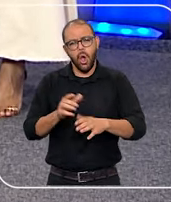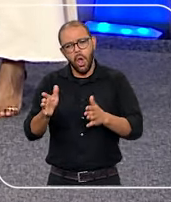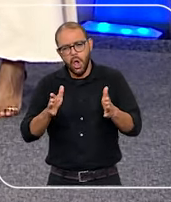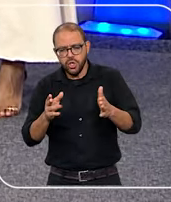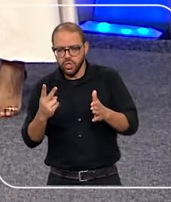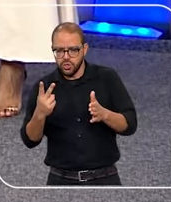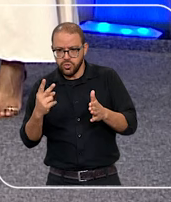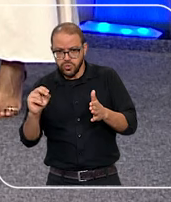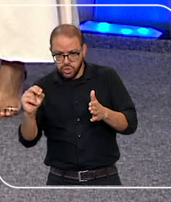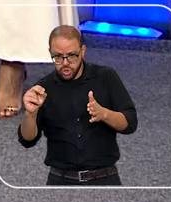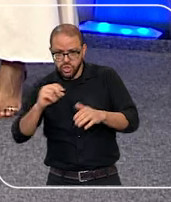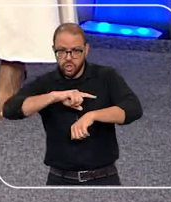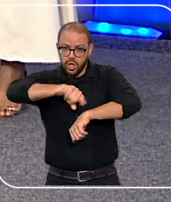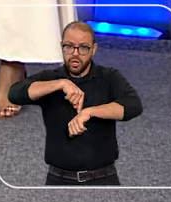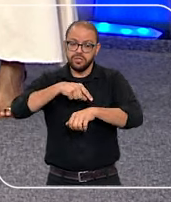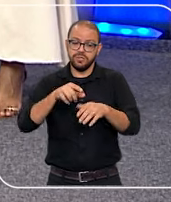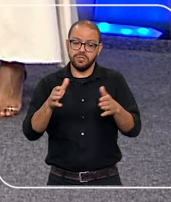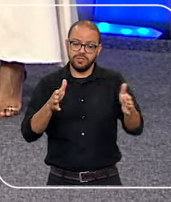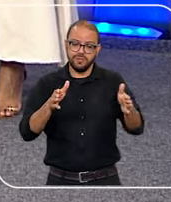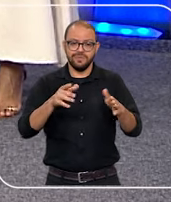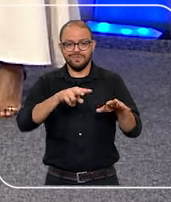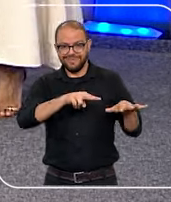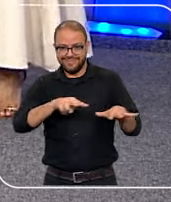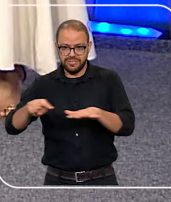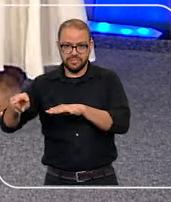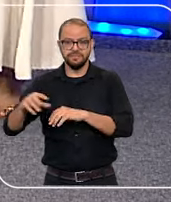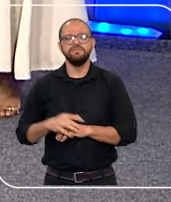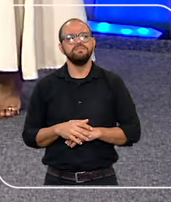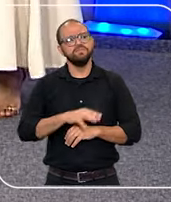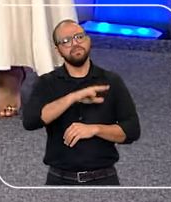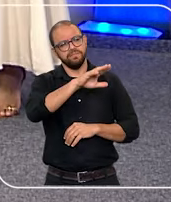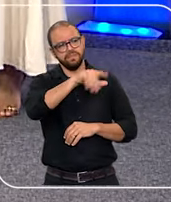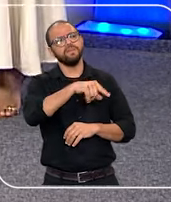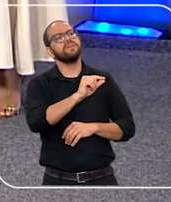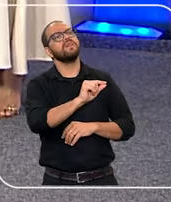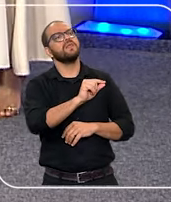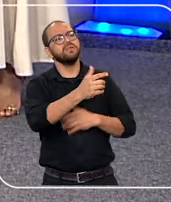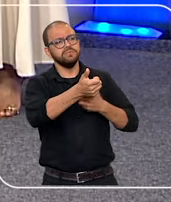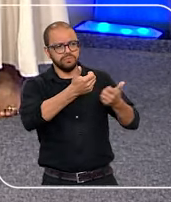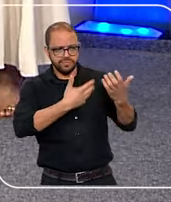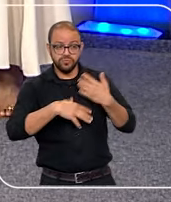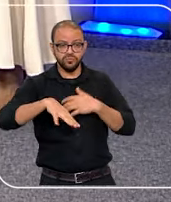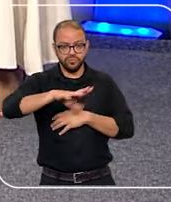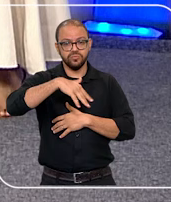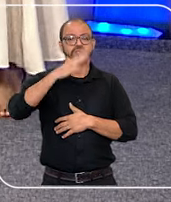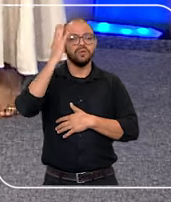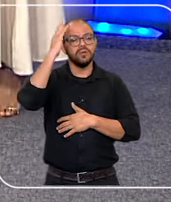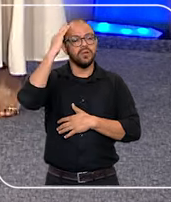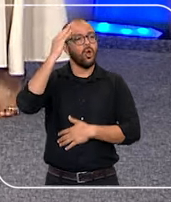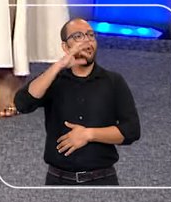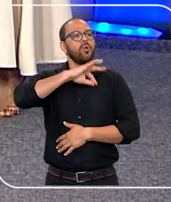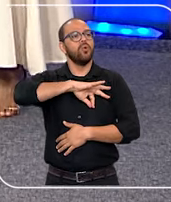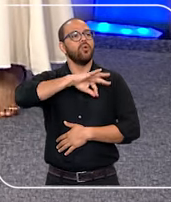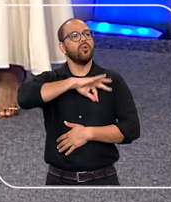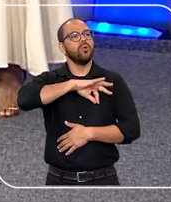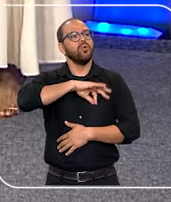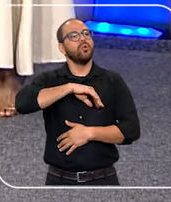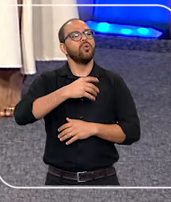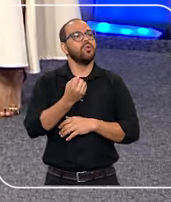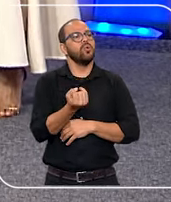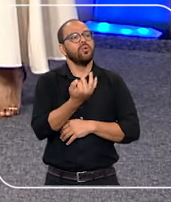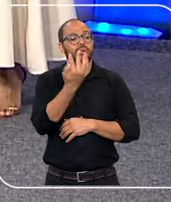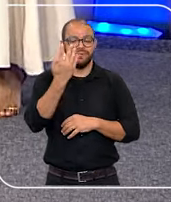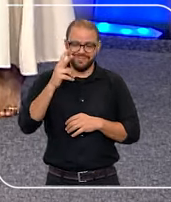horária varia de 20 a 30 horas semanais. E Rita, me diz uma coisa, eu acho que todo mundo quer saber qual que é o valor